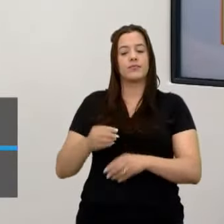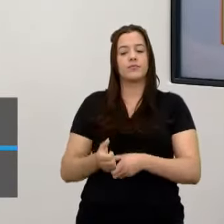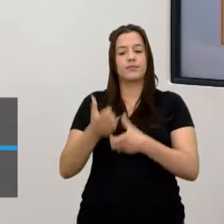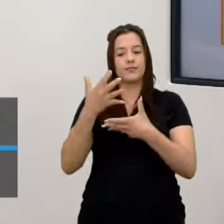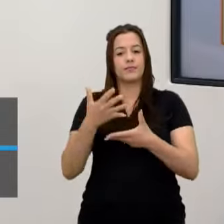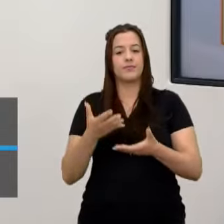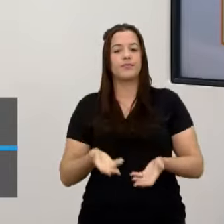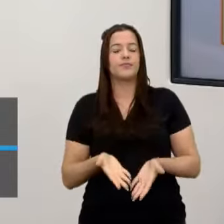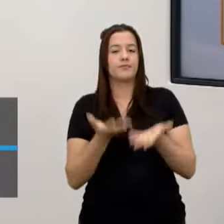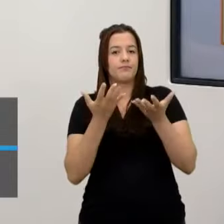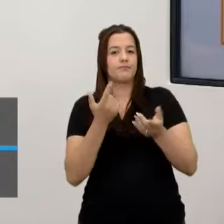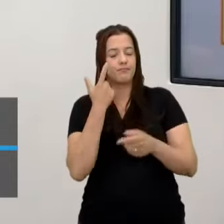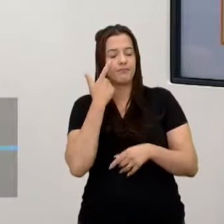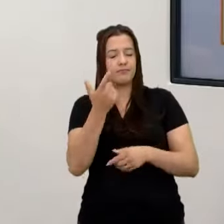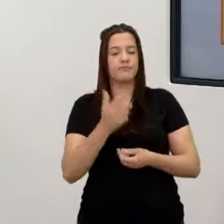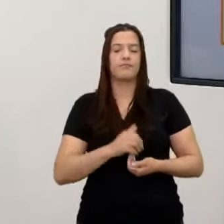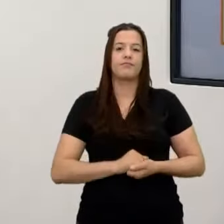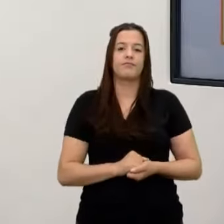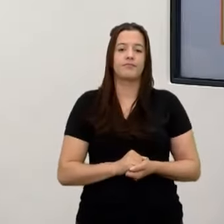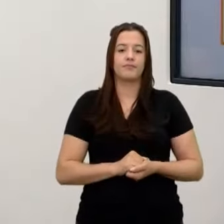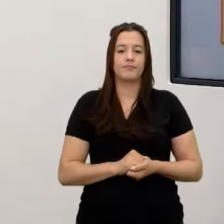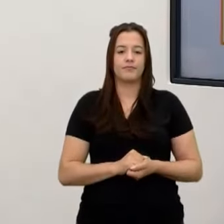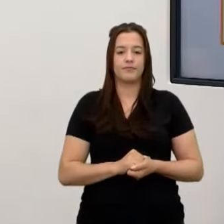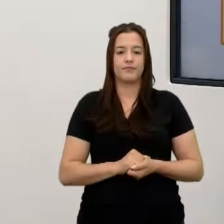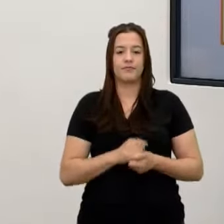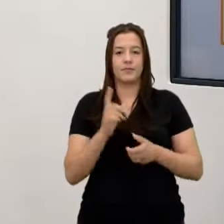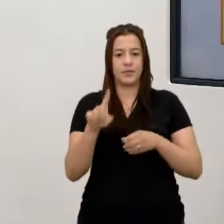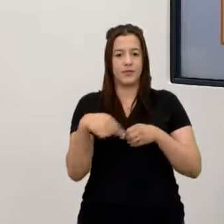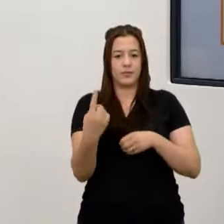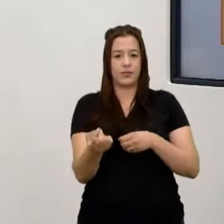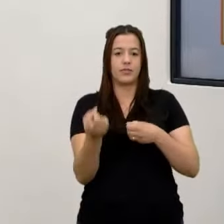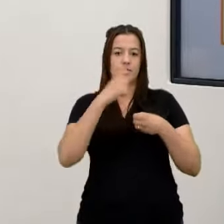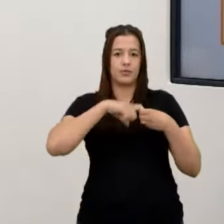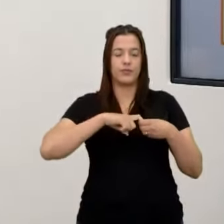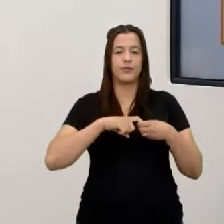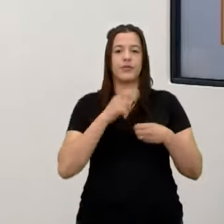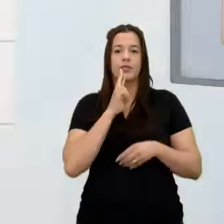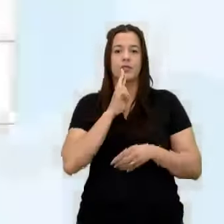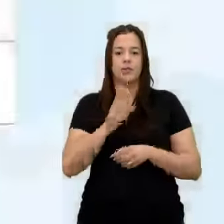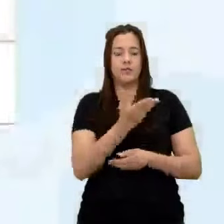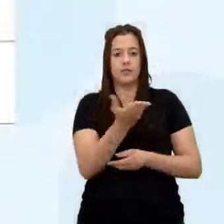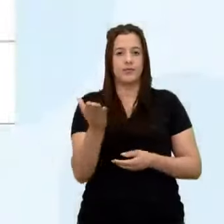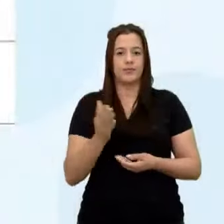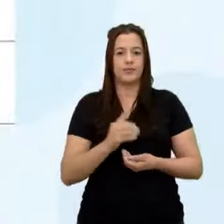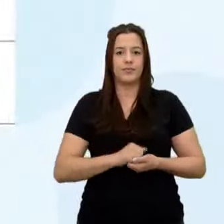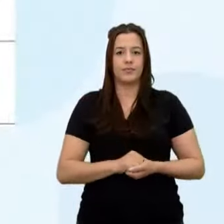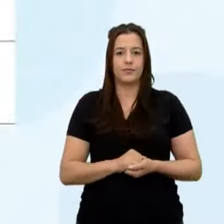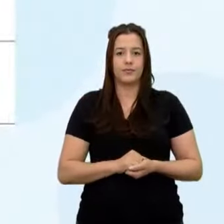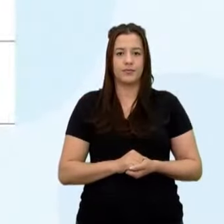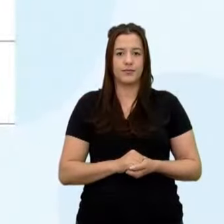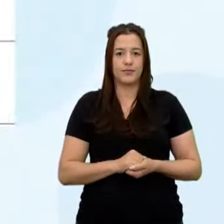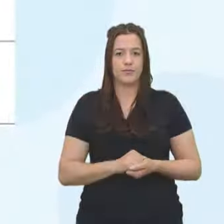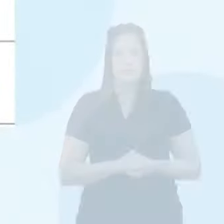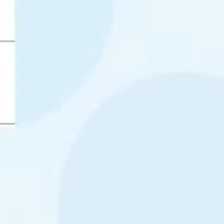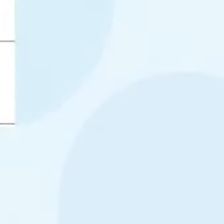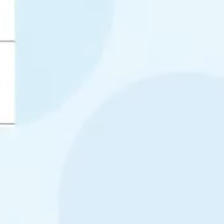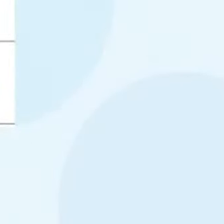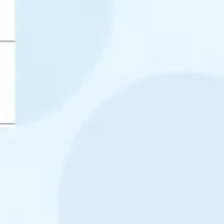Why? Por quê? Vamos lá? 30 seconds, daqui a pouco a gente volta aí com as respostas de vocês.